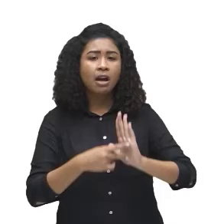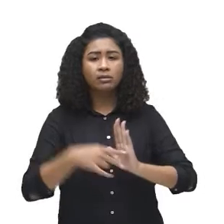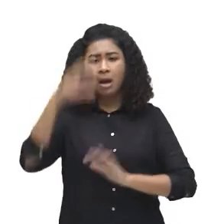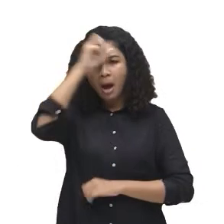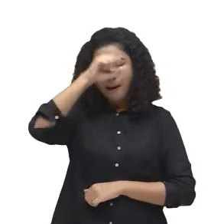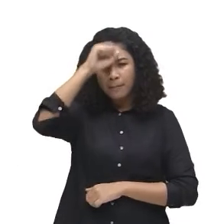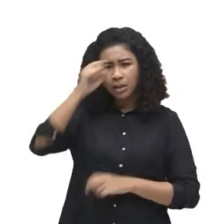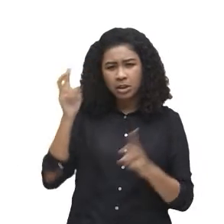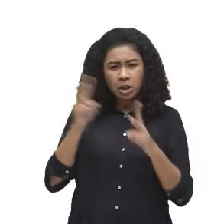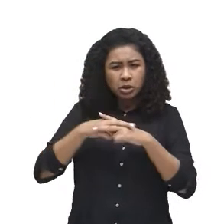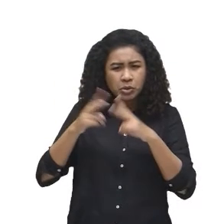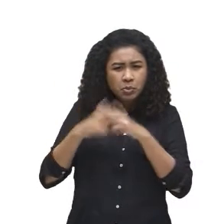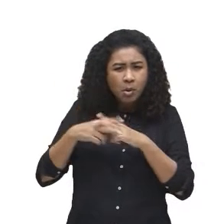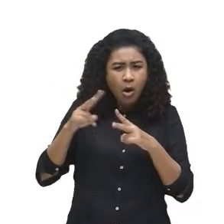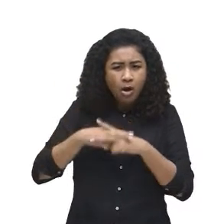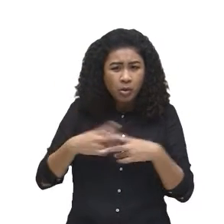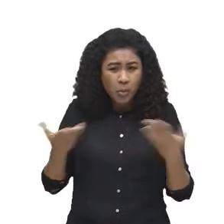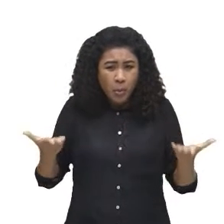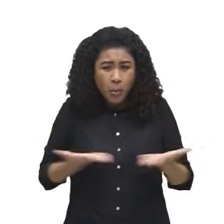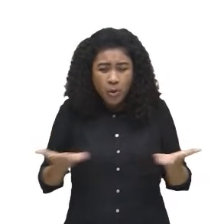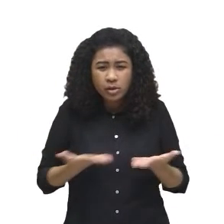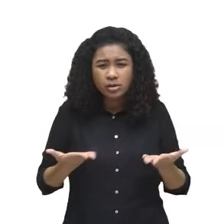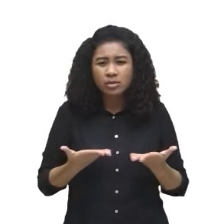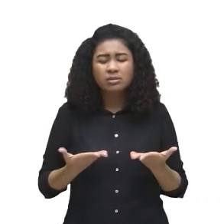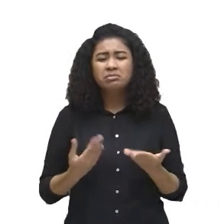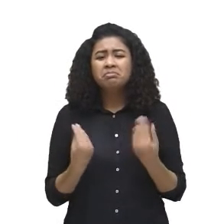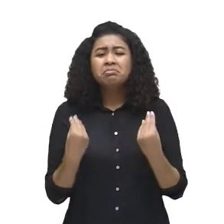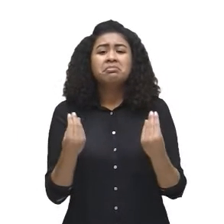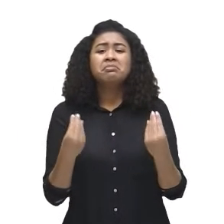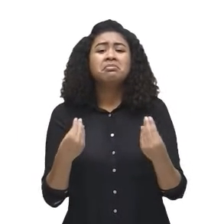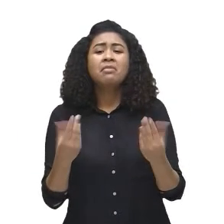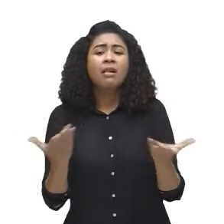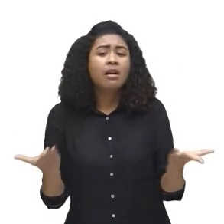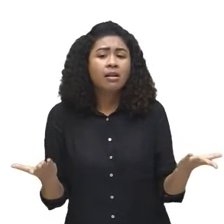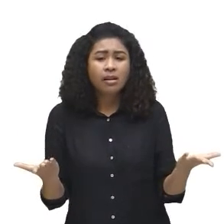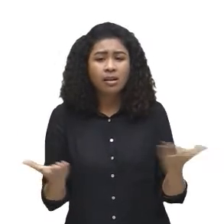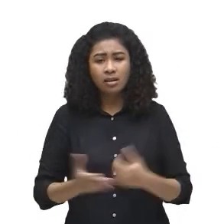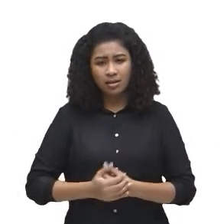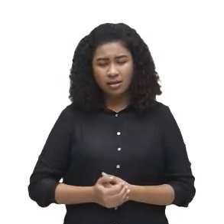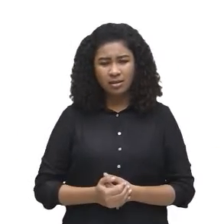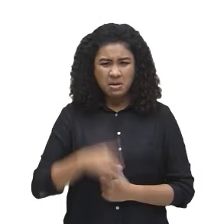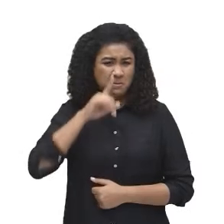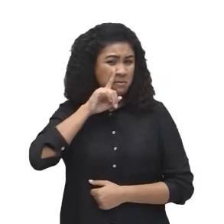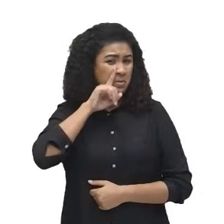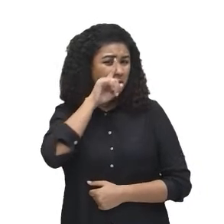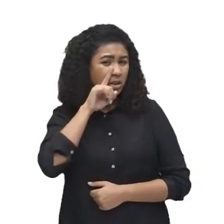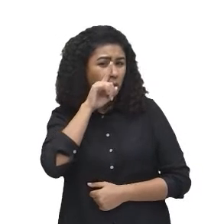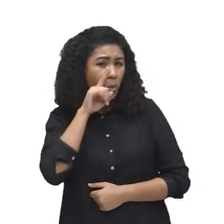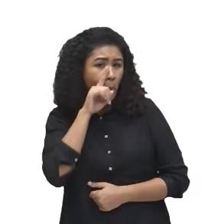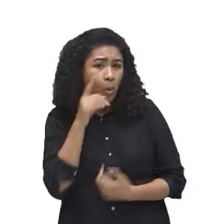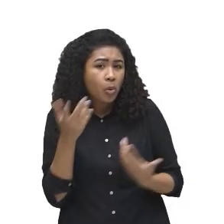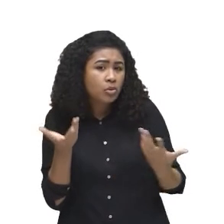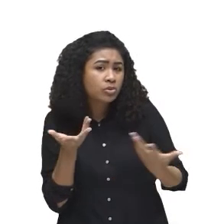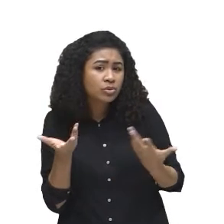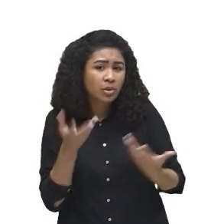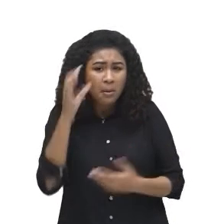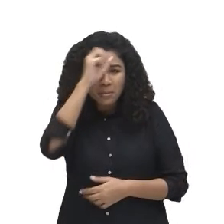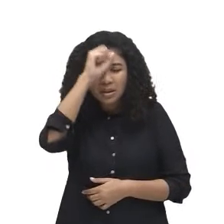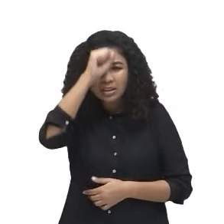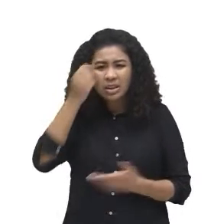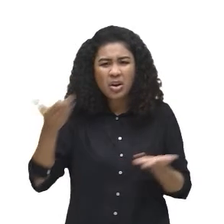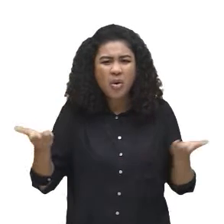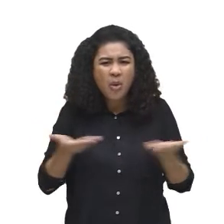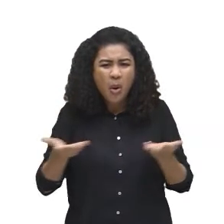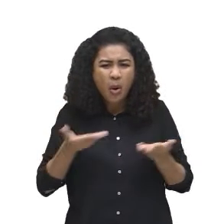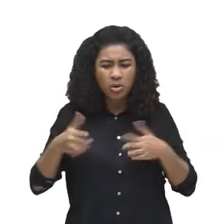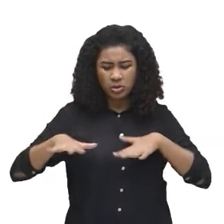hoje? Talvez essa seja uma pergunta que muitos estejam se fazendo. Será que não é perigoso a gente aprender sobre